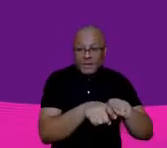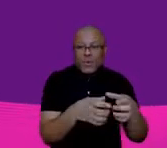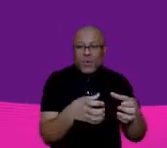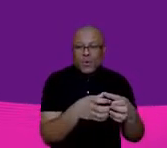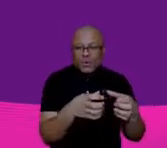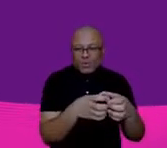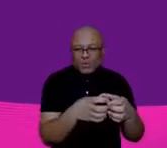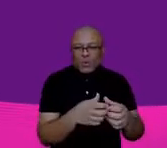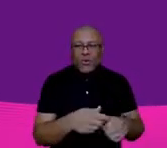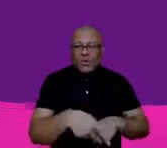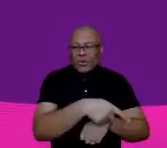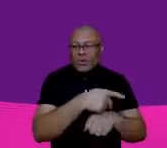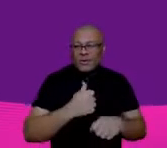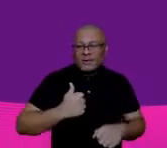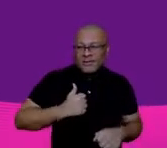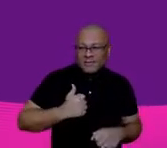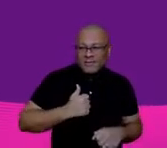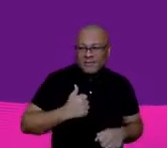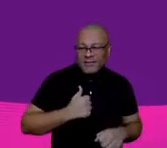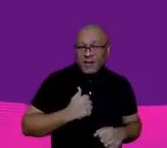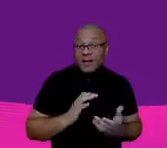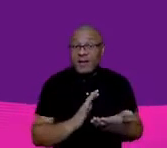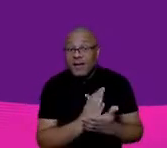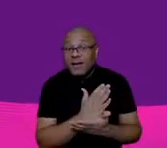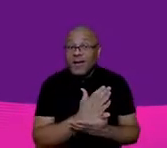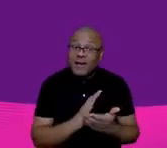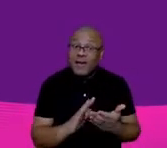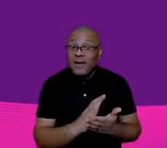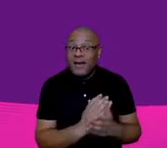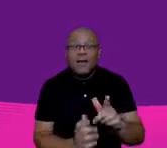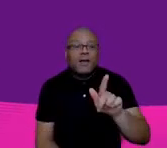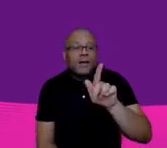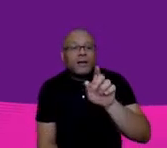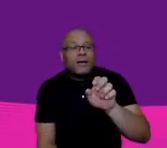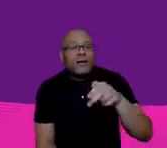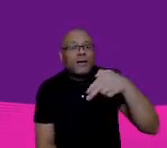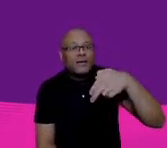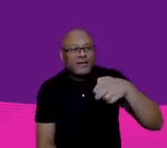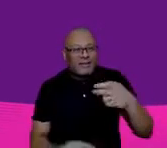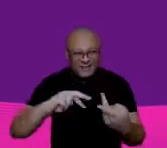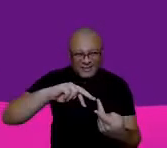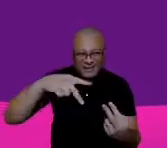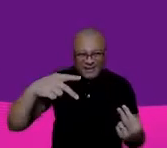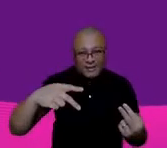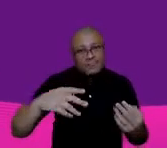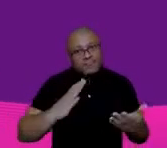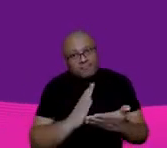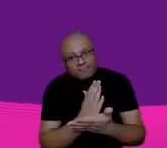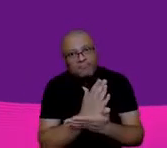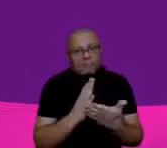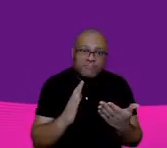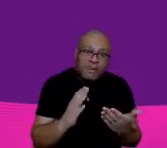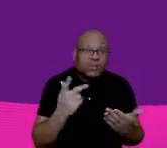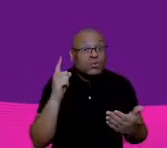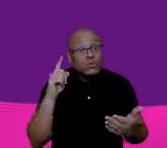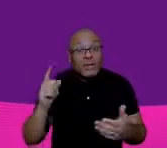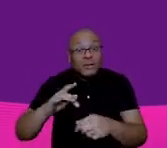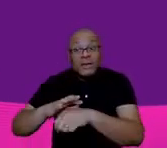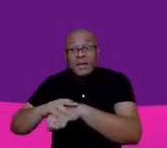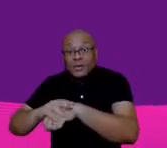o tipo de gene prediz a resposta à estimulação. Então, PARC2 ou PARC6, são genes